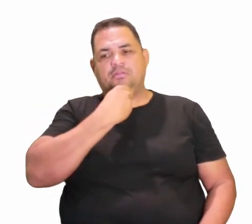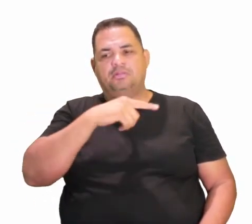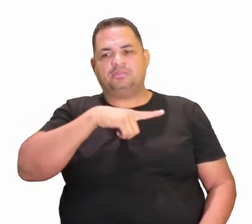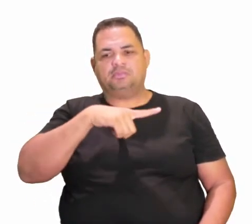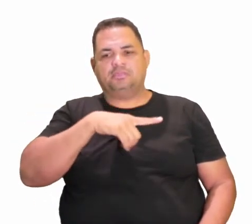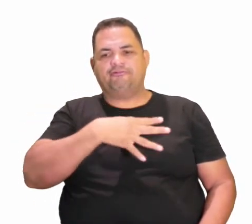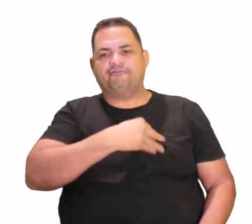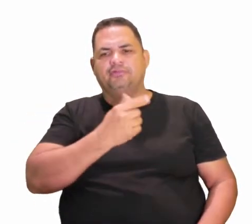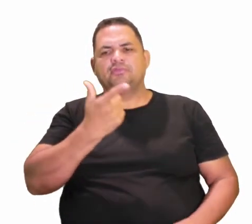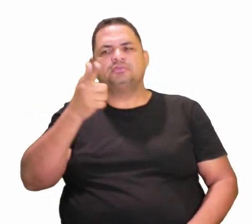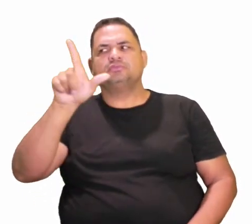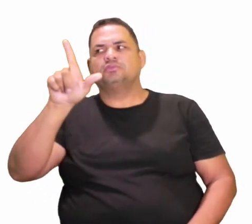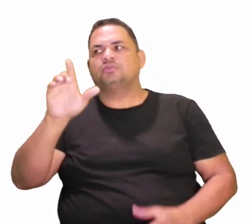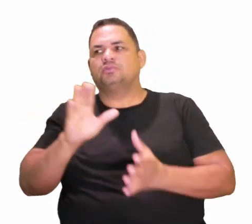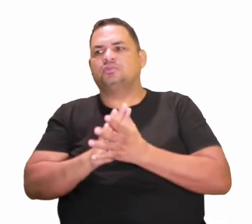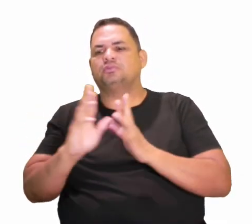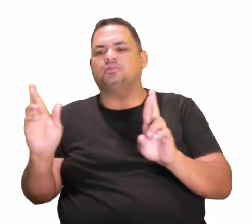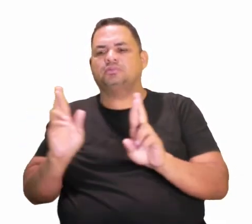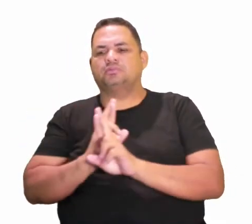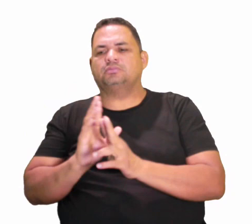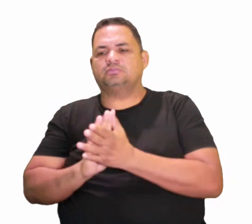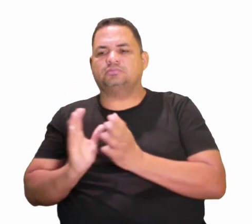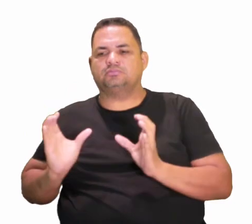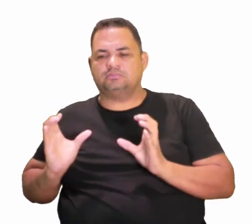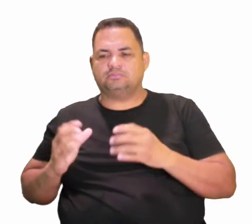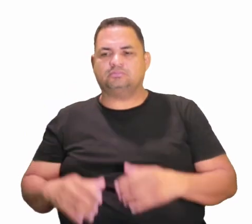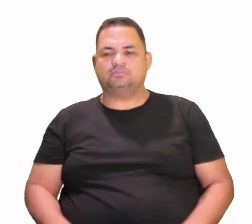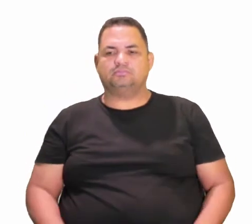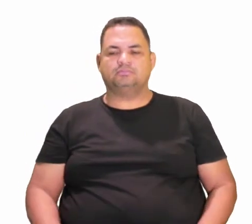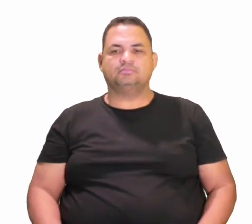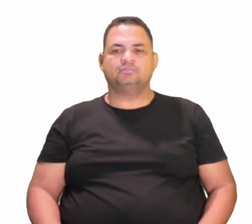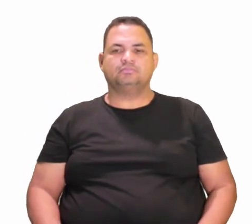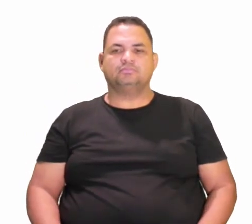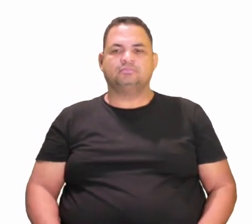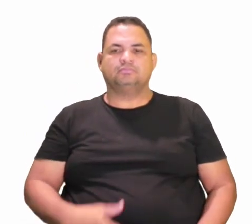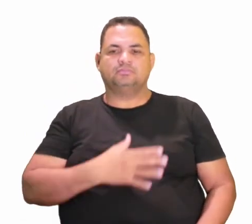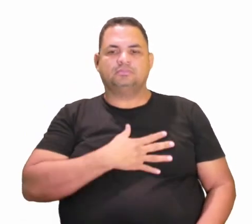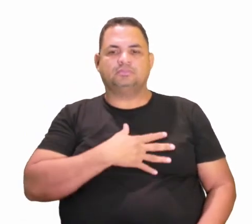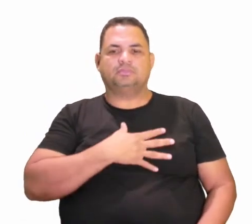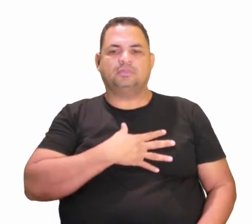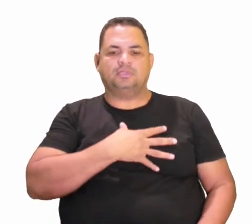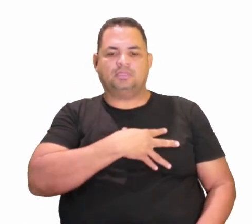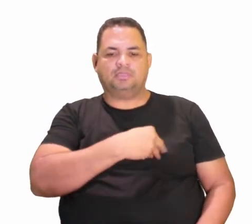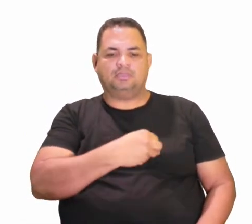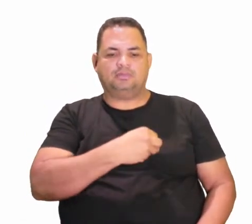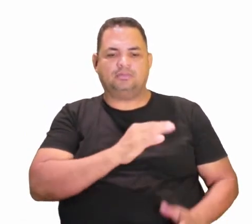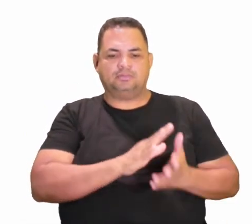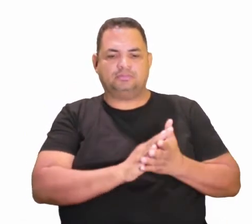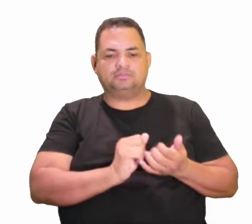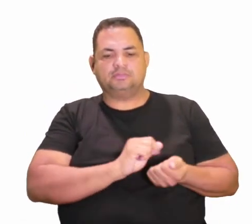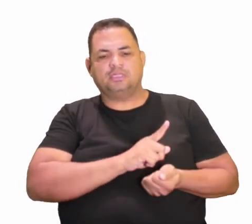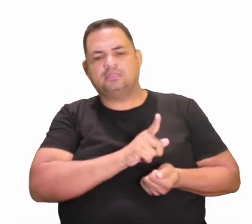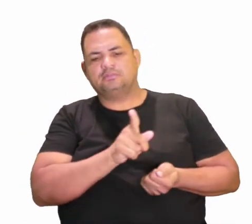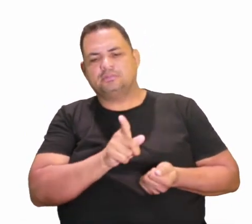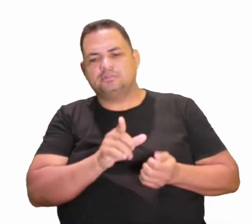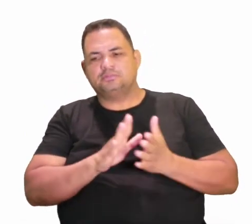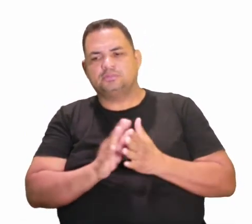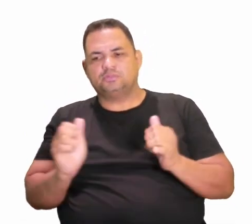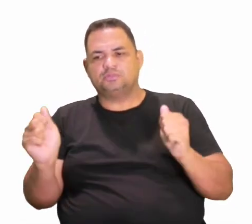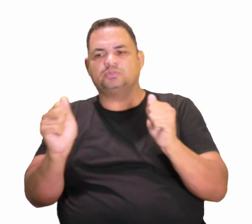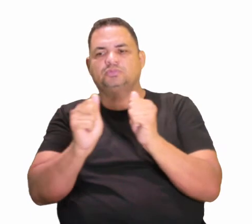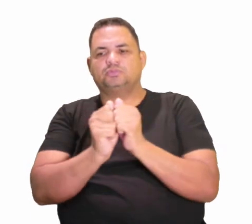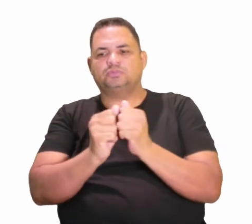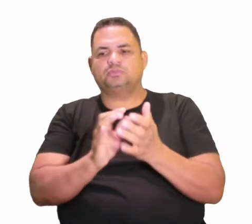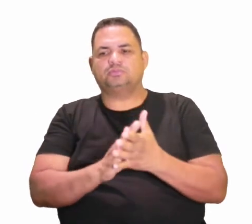outro relacionamento, de um outro casamento, de uma outra situação. E aí esse filho é levado ou essa filha, enfim, levado